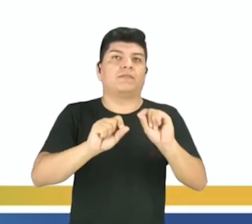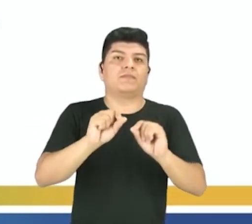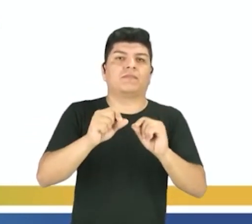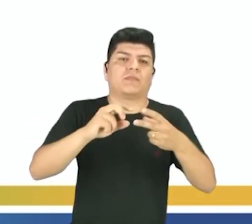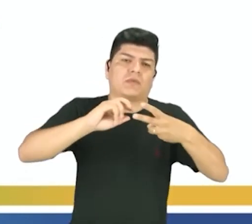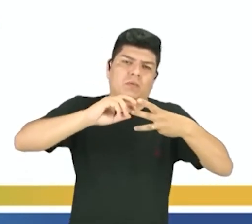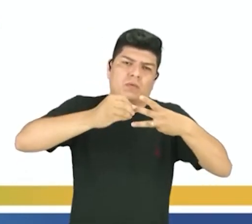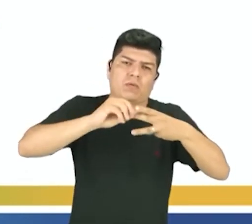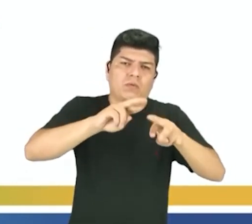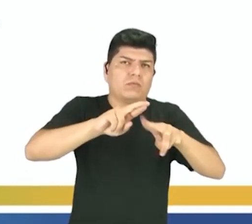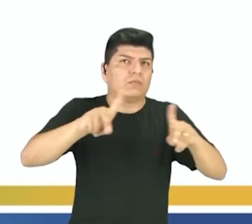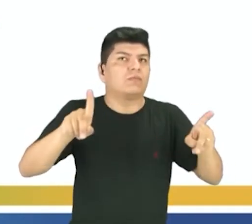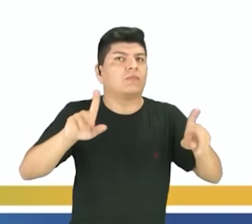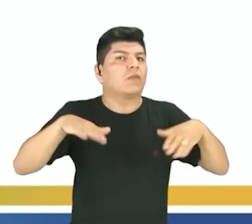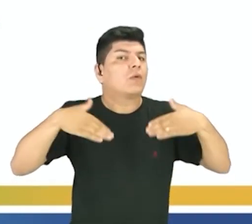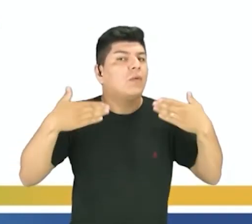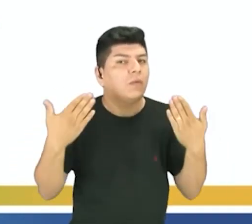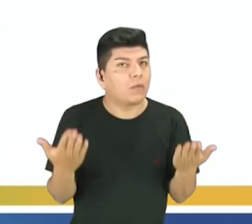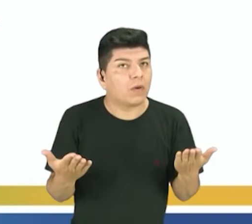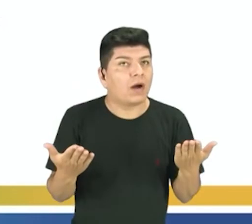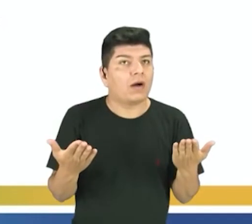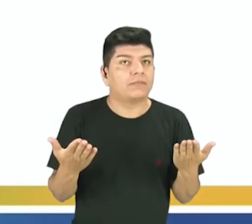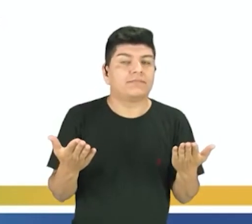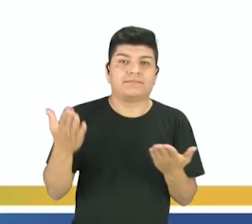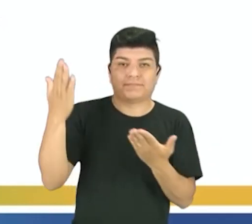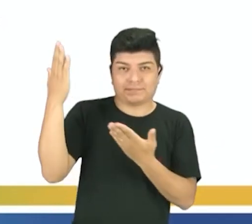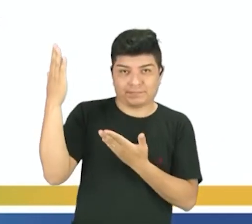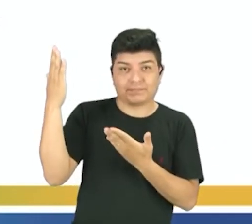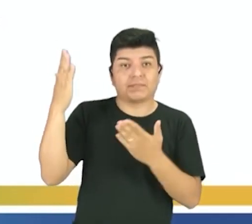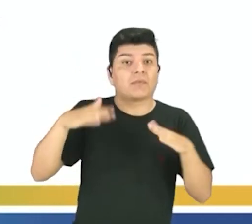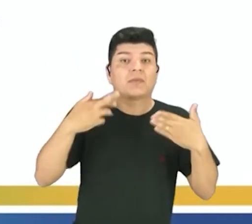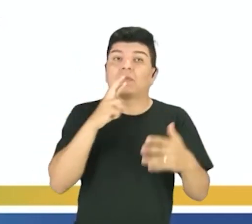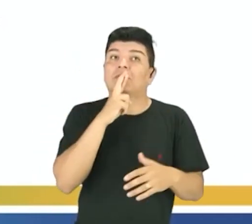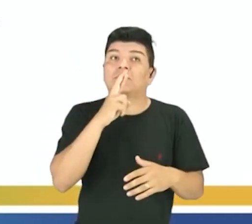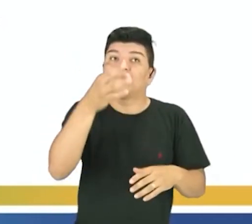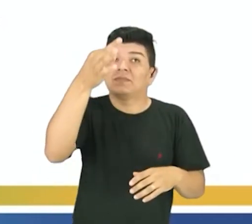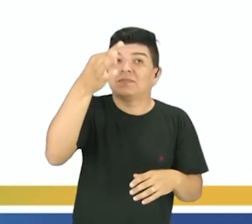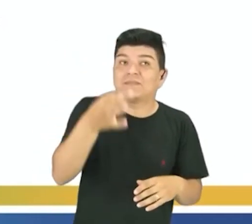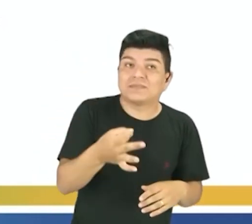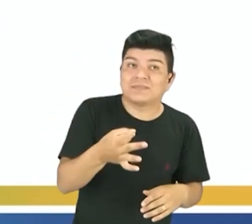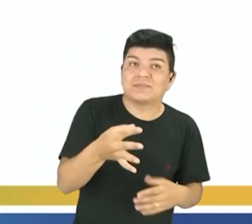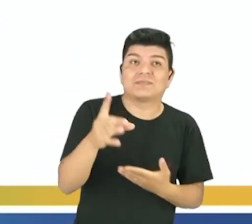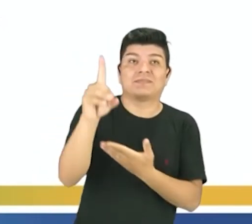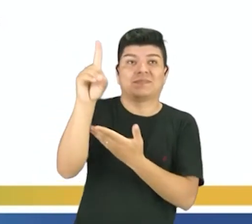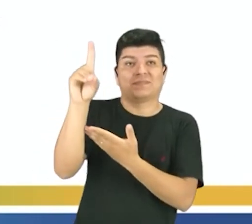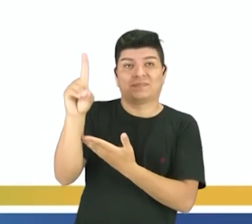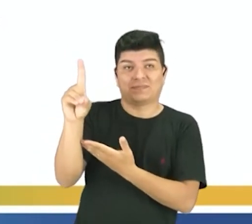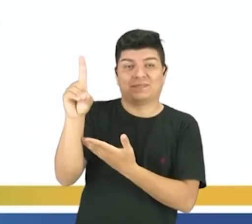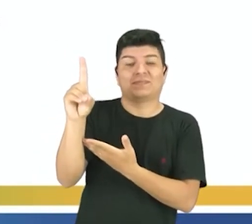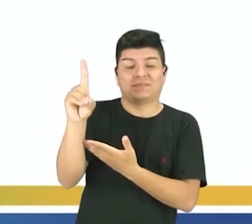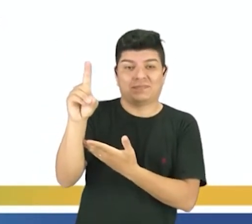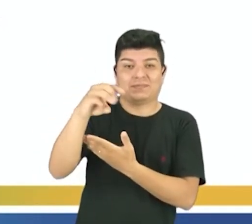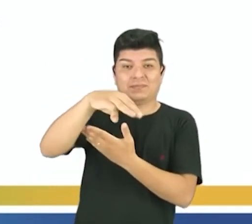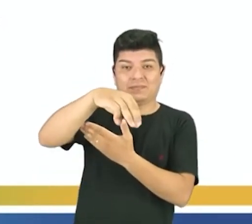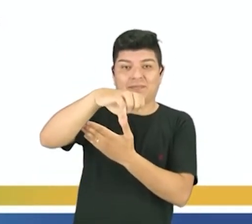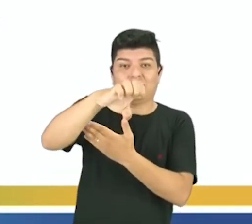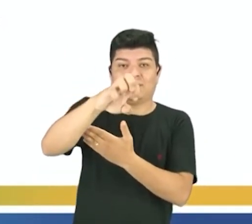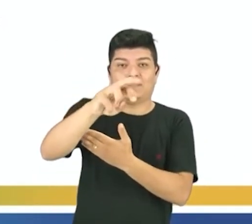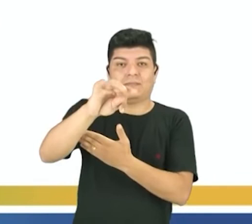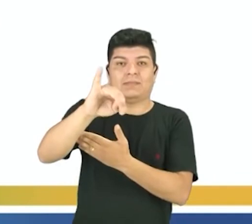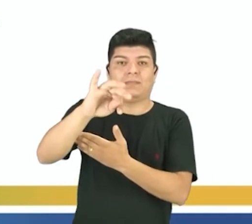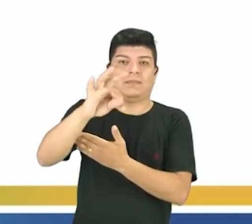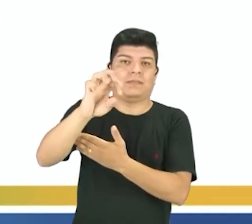Qual será, hein? Vamos ver aí qual é a resposta. É a letra D, meristema